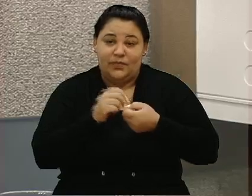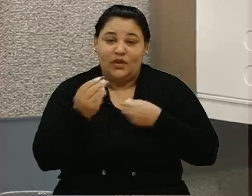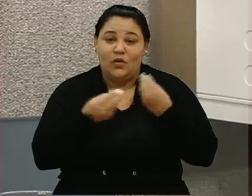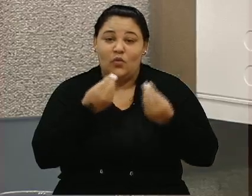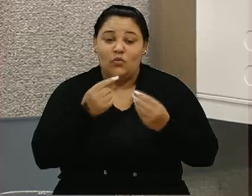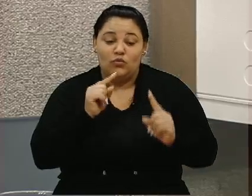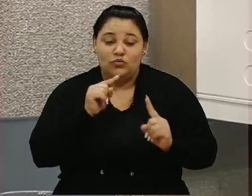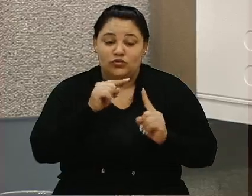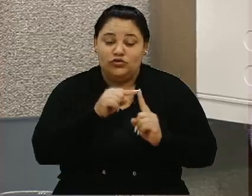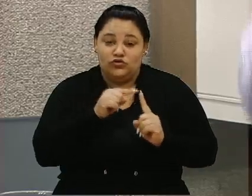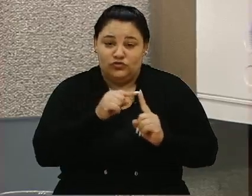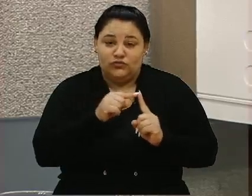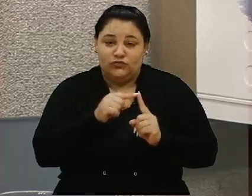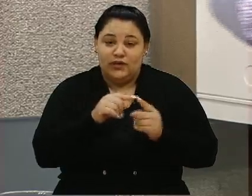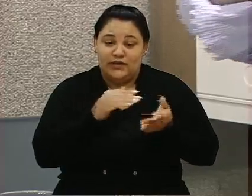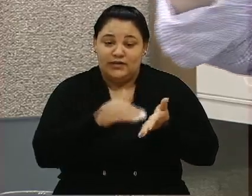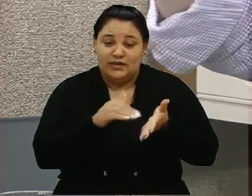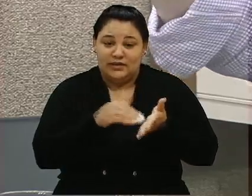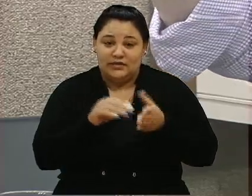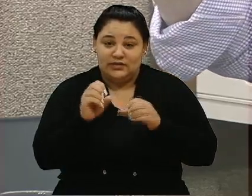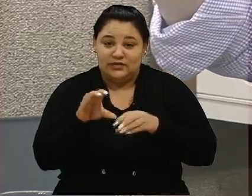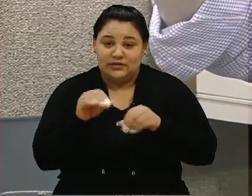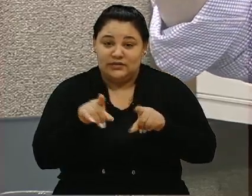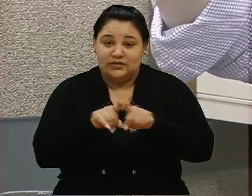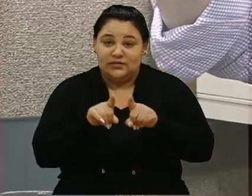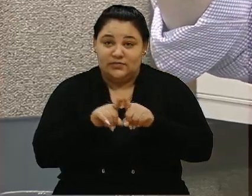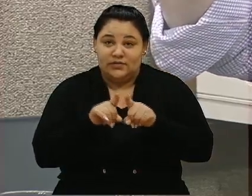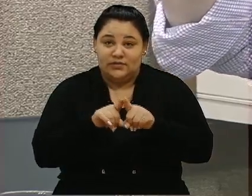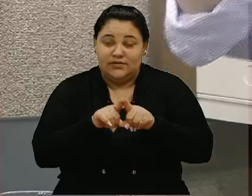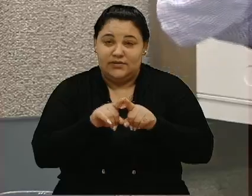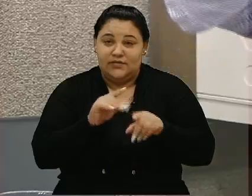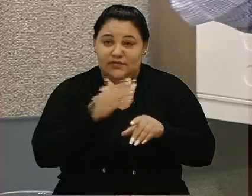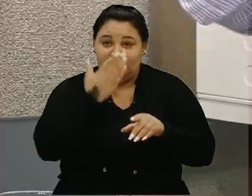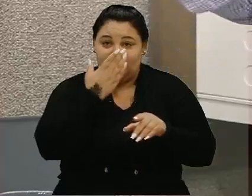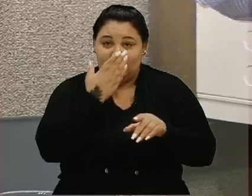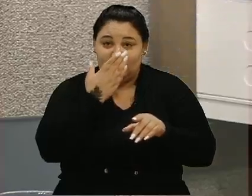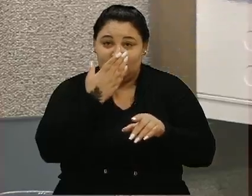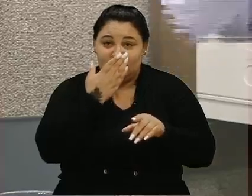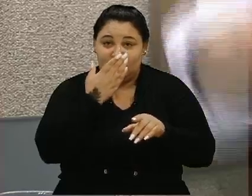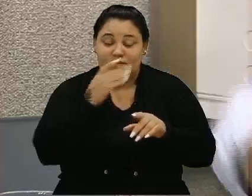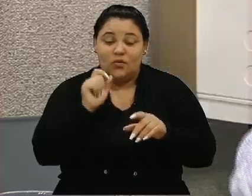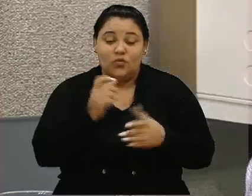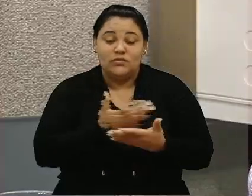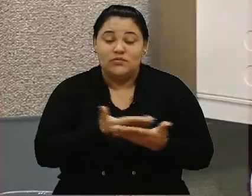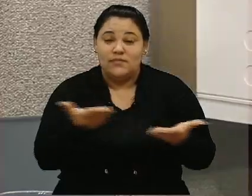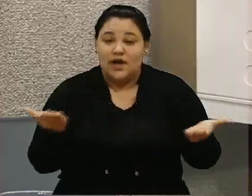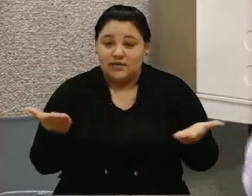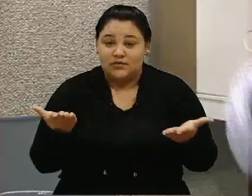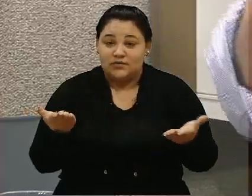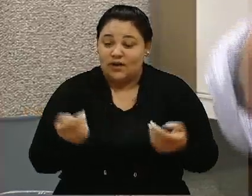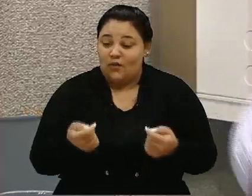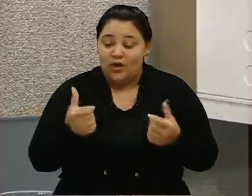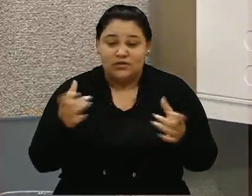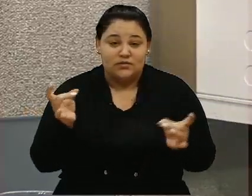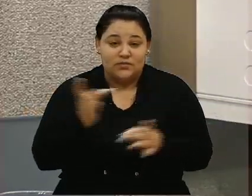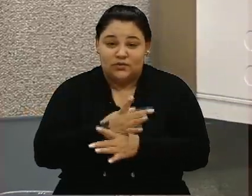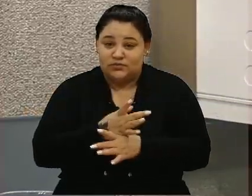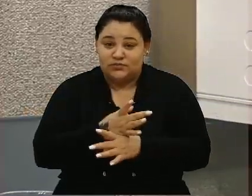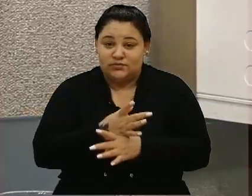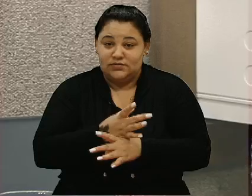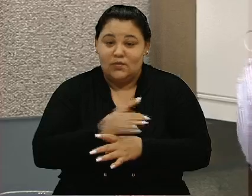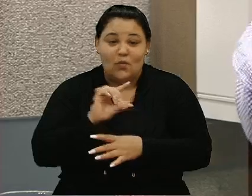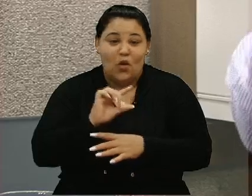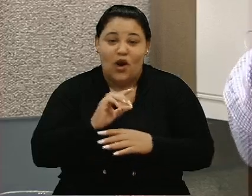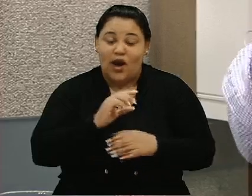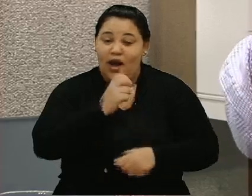instalar a Secretaria de Educação, que é em frente para 13 de maio, aquele espaço está praticamente pronto. São pequenas